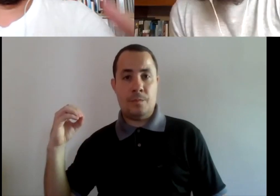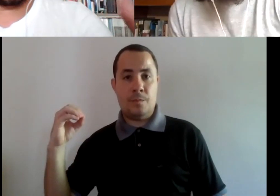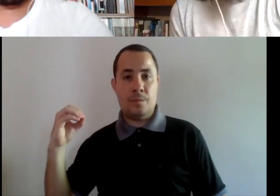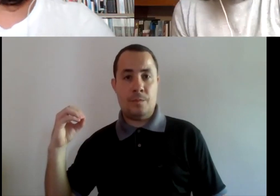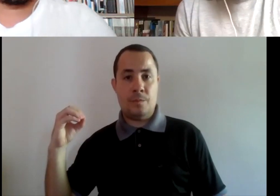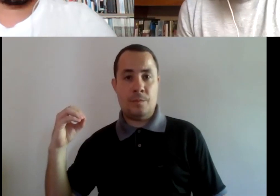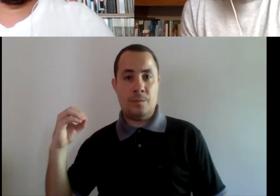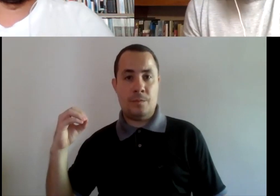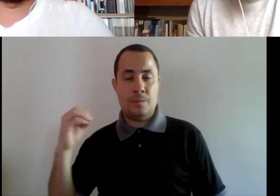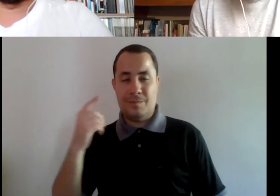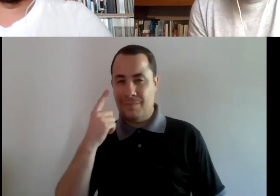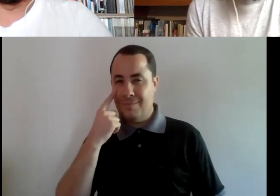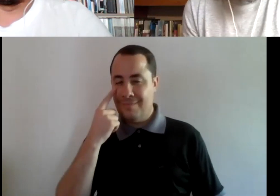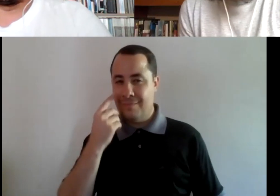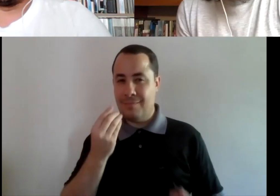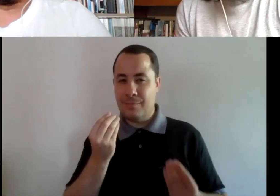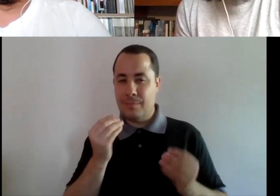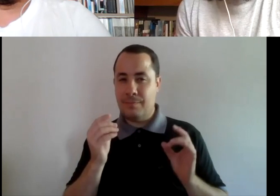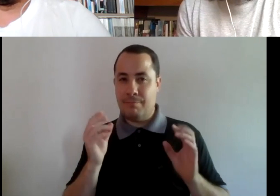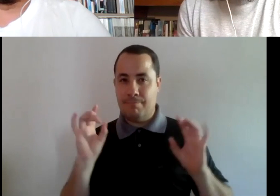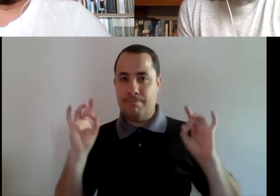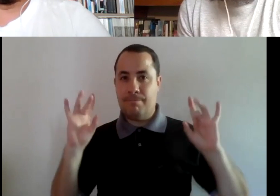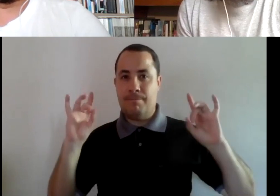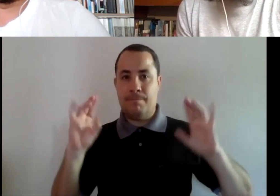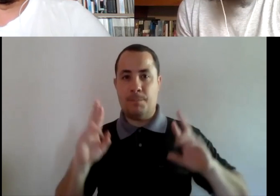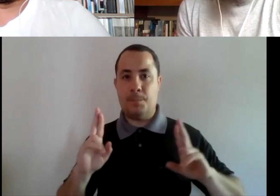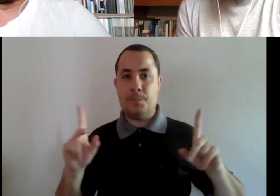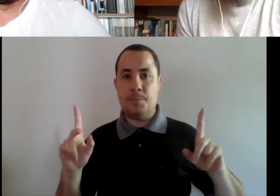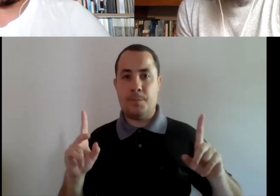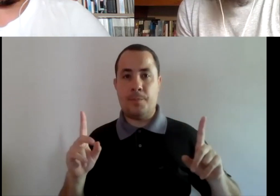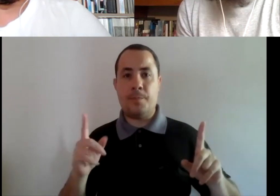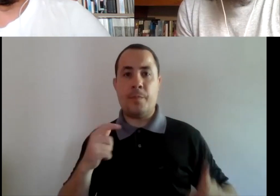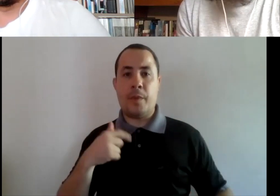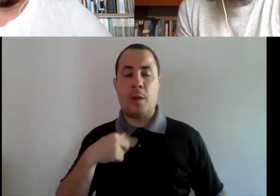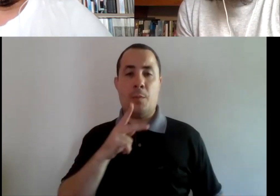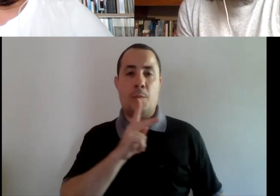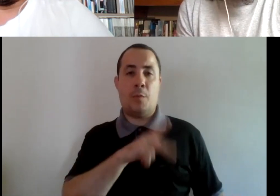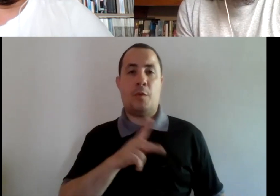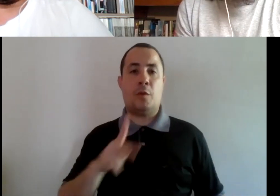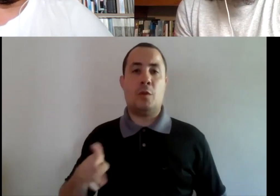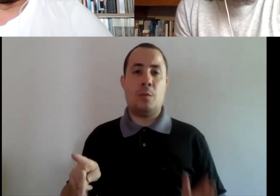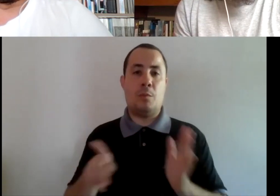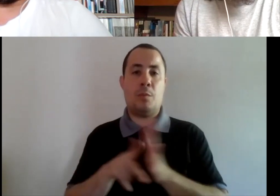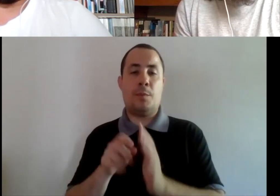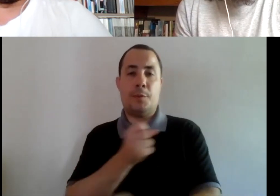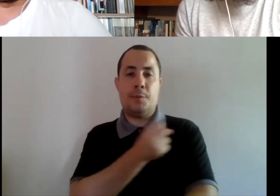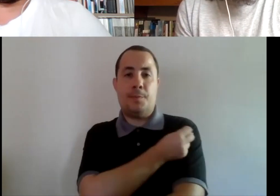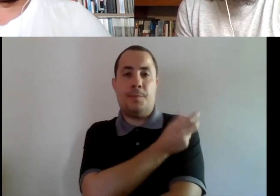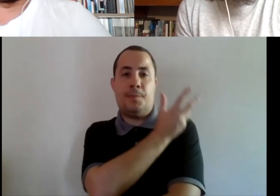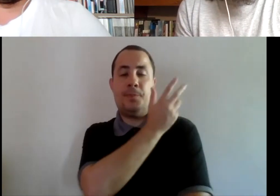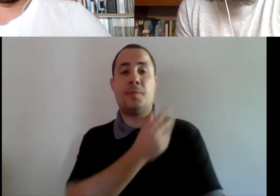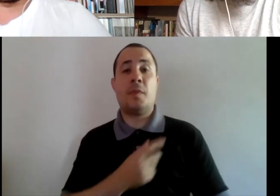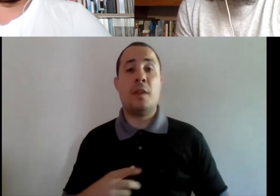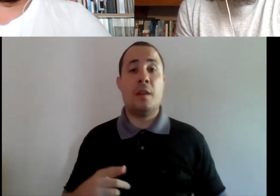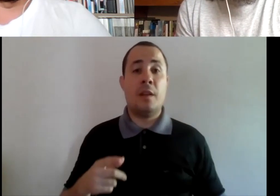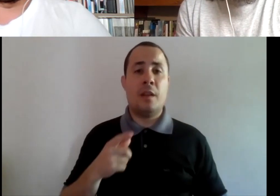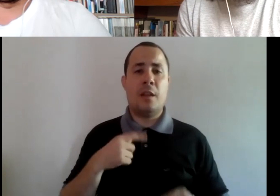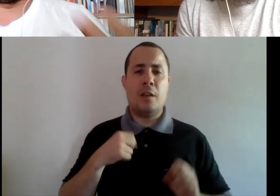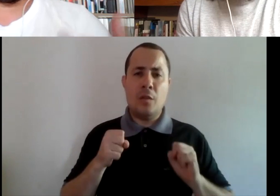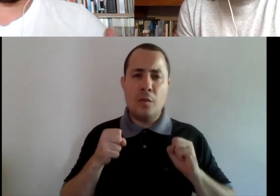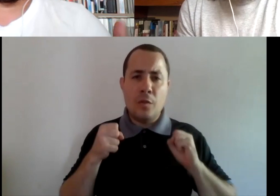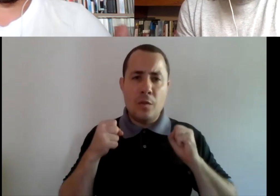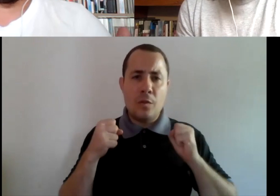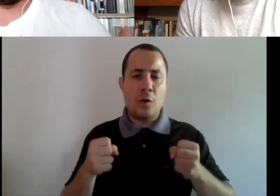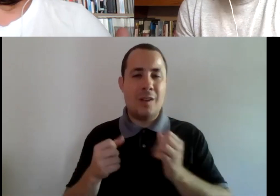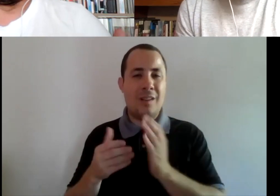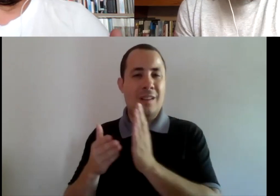como é peculiar dentro da escola, né? Ele conta aqui, ó, sou professor do ensino médio e tem investido no trabalho de trazer a literatura